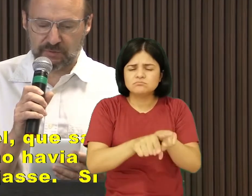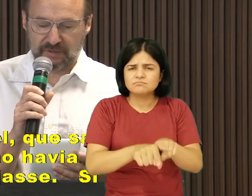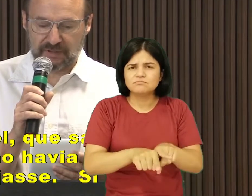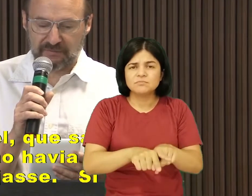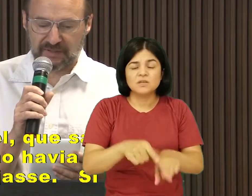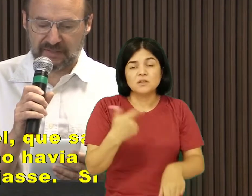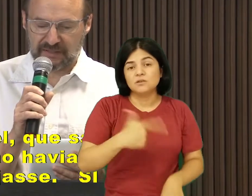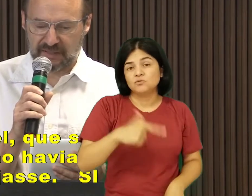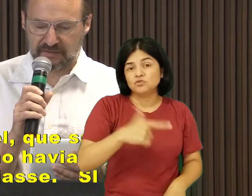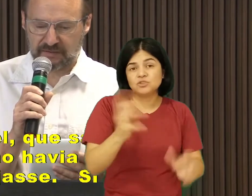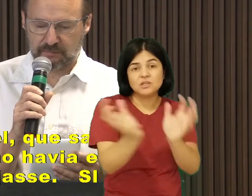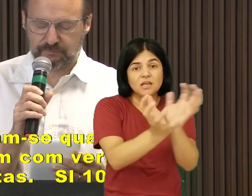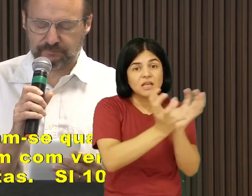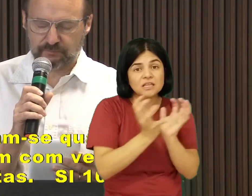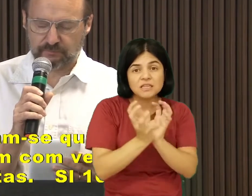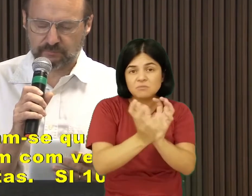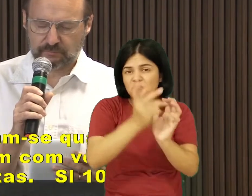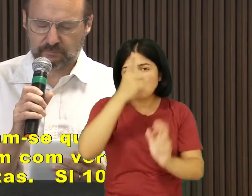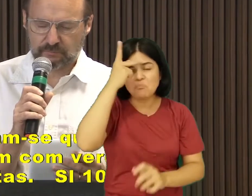tribos quem fraquejasse.